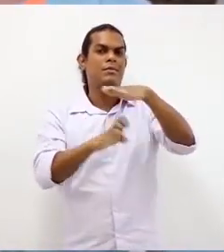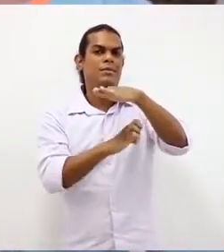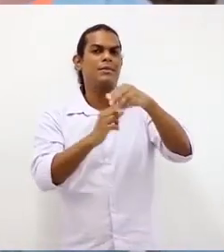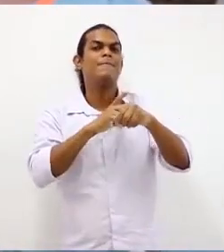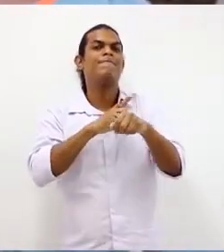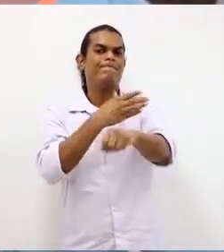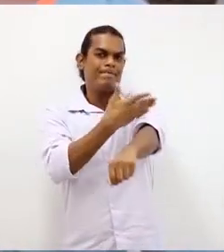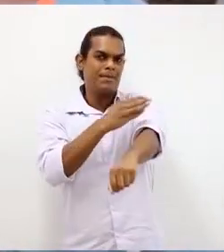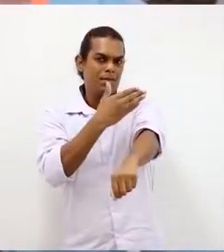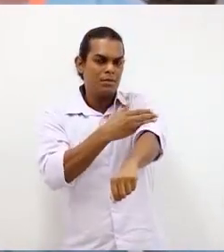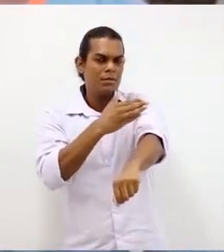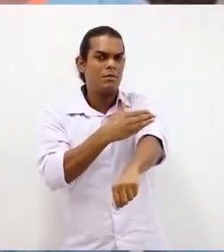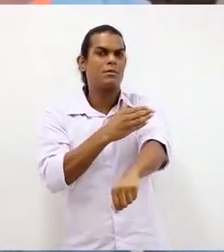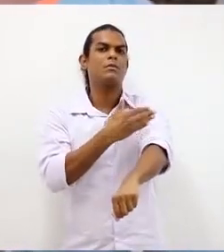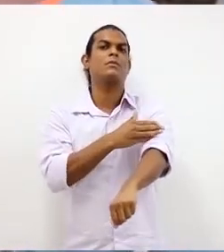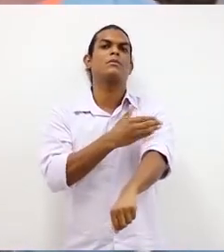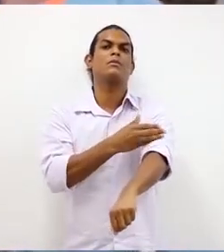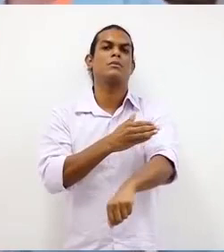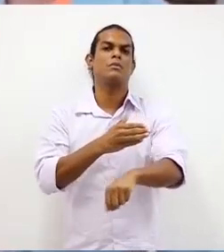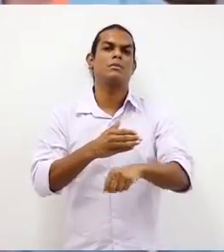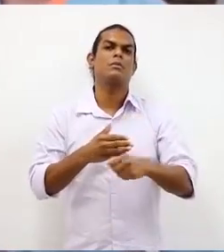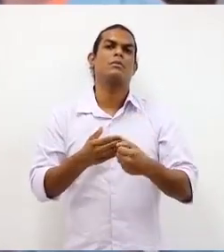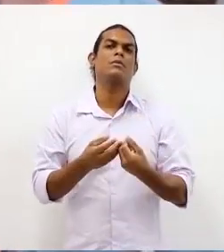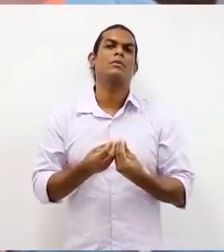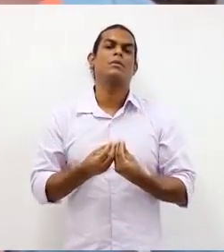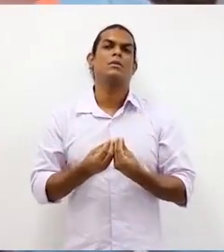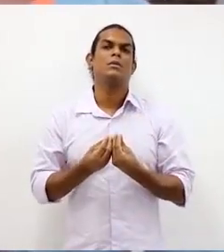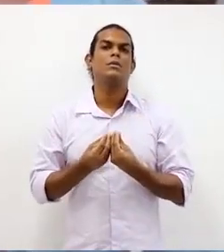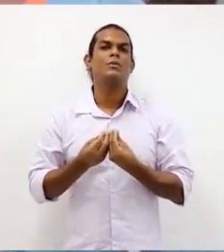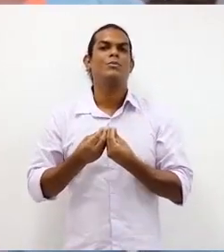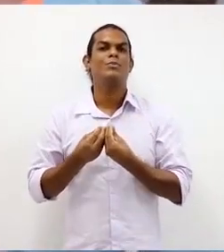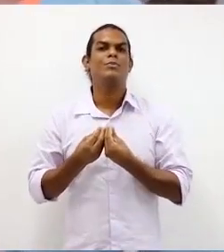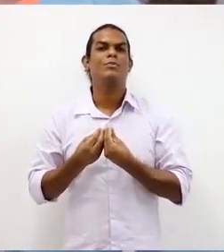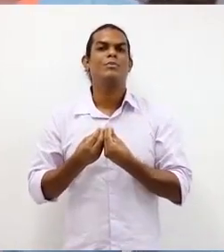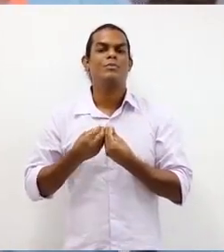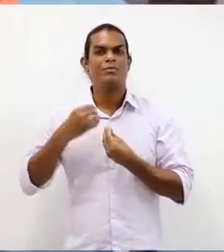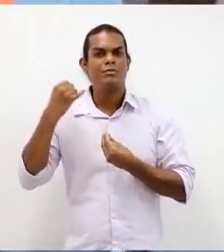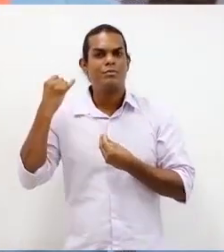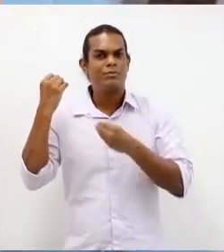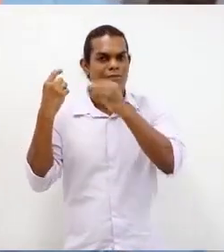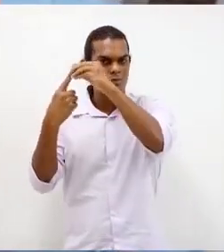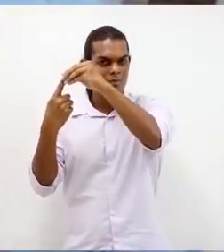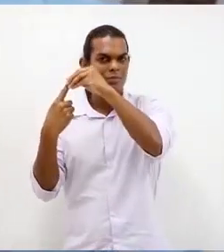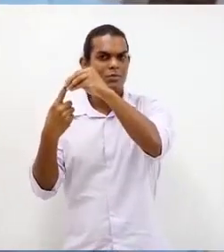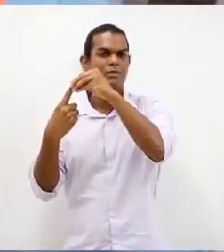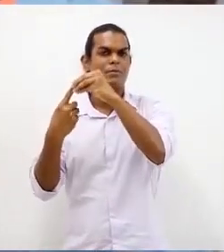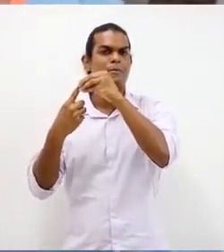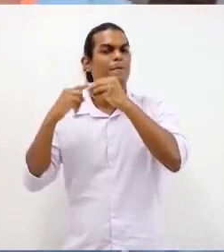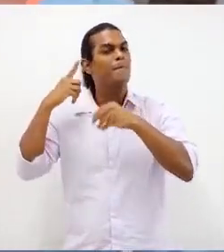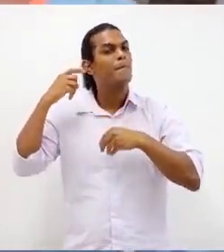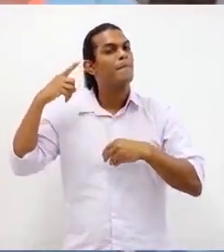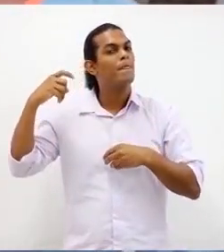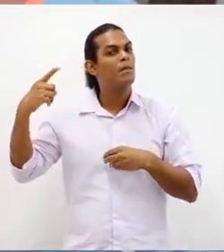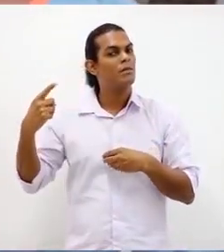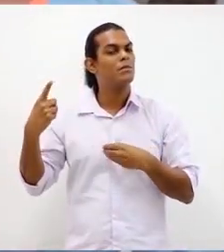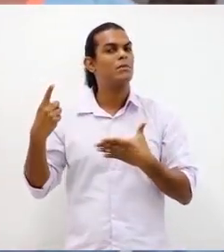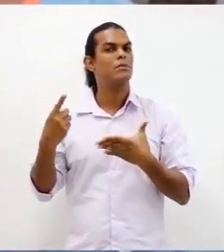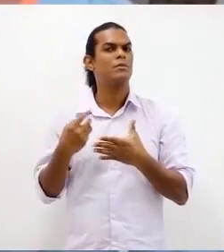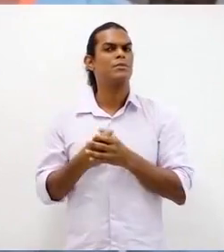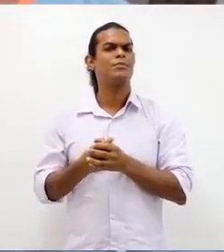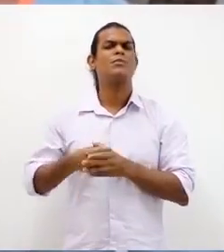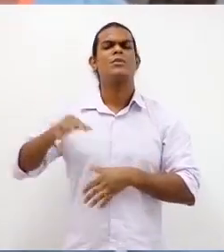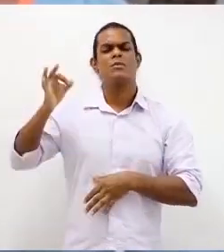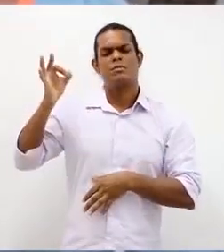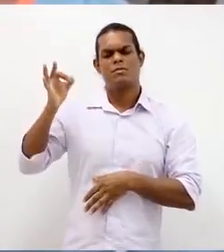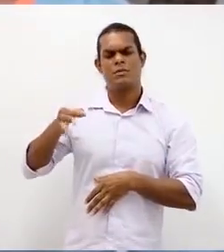treinado, ele recebe todo o treinamento e principalmente na parte de audição, na parte do risco, o risco ruído. Excelente, Patrícia.